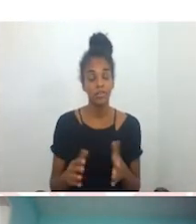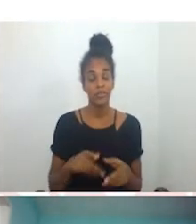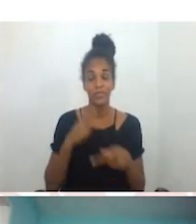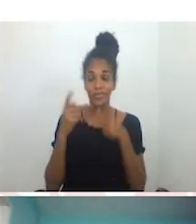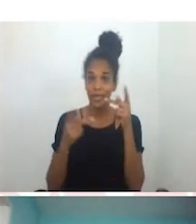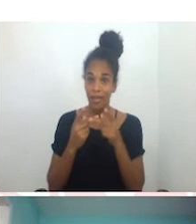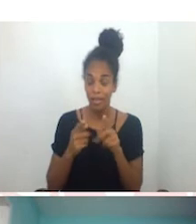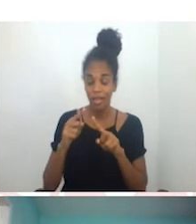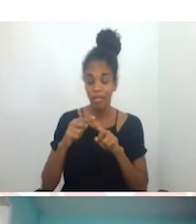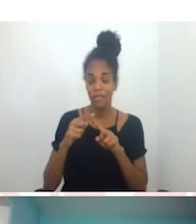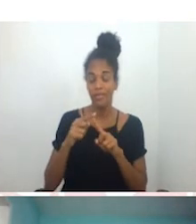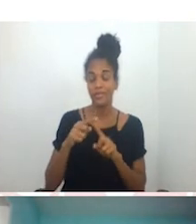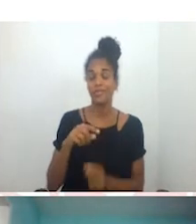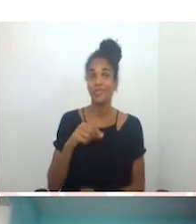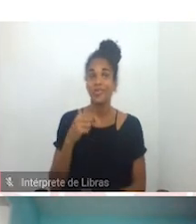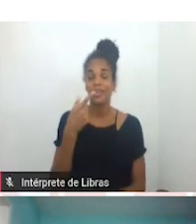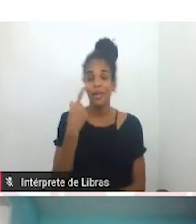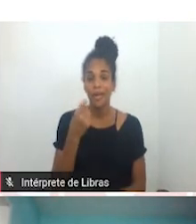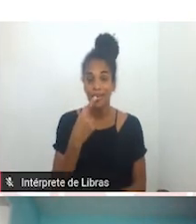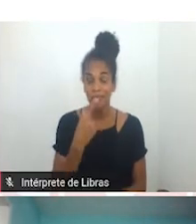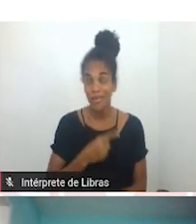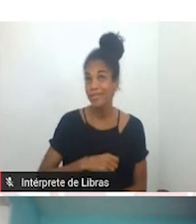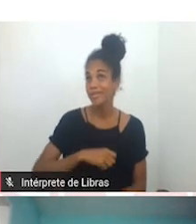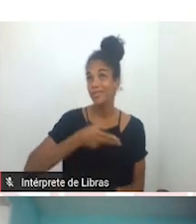ano todo, a hidroxicloroquina. Pode passar.